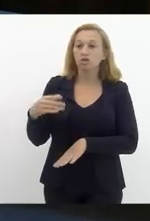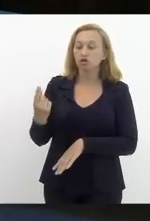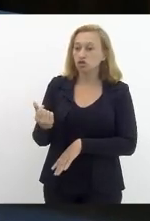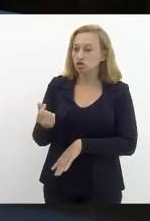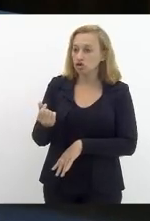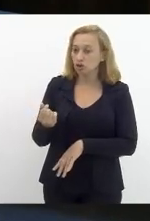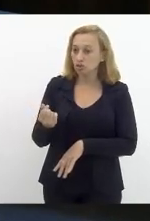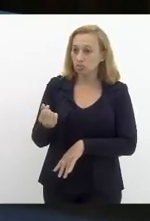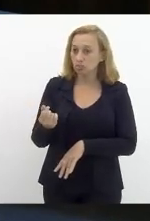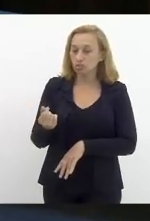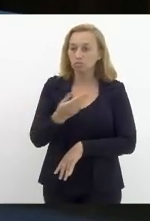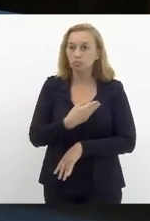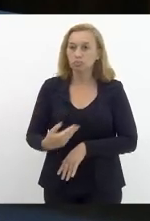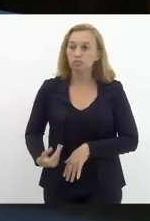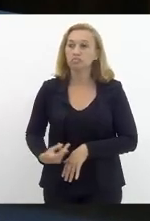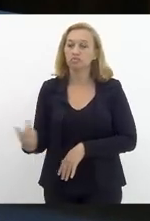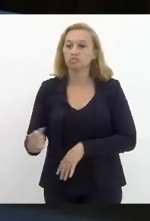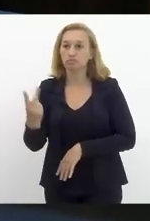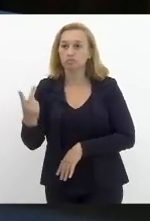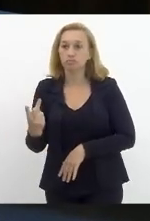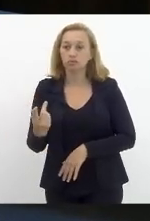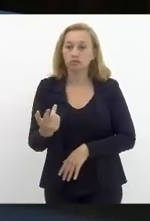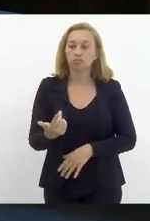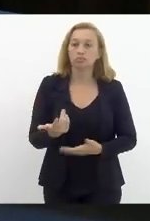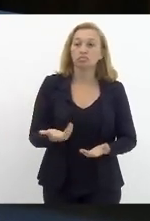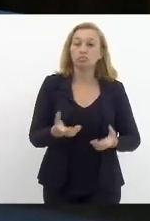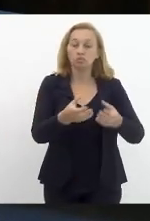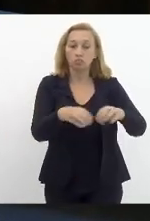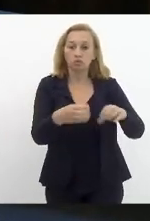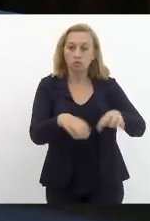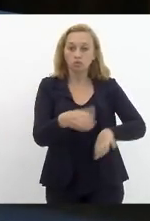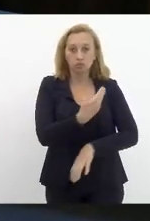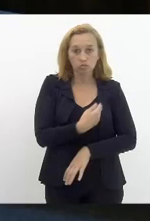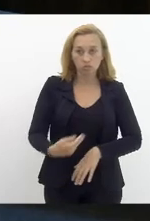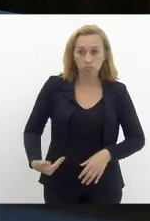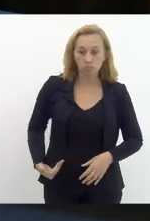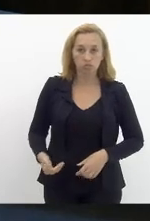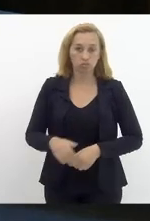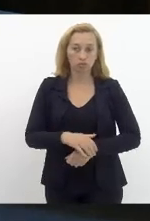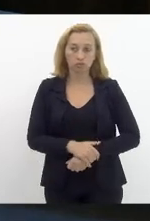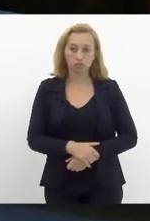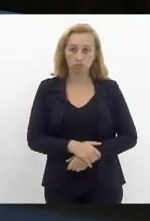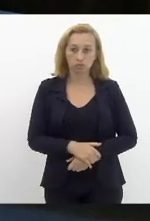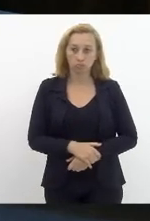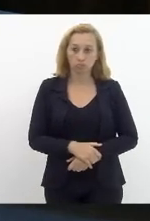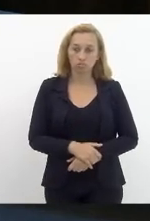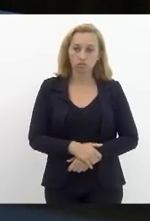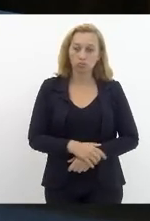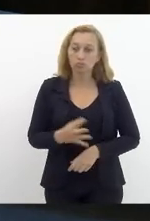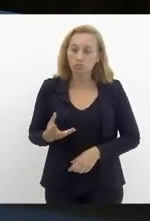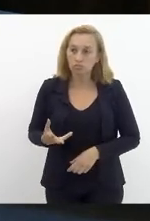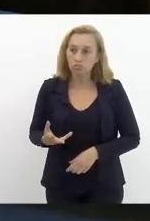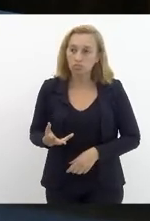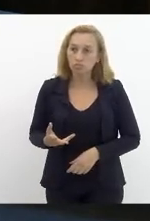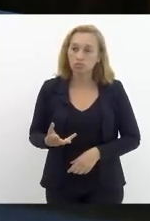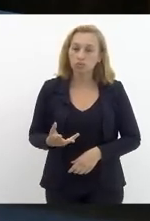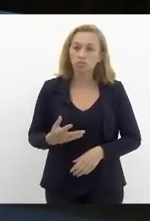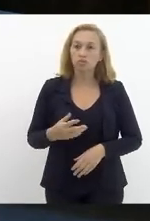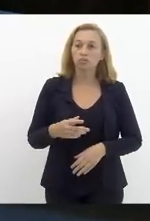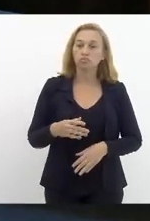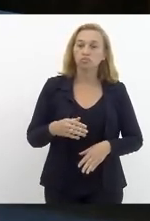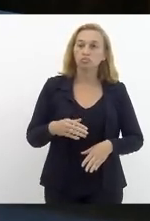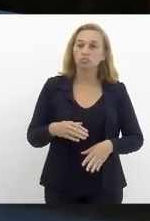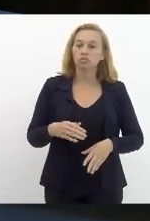de realização permanente de concurso público quando tem um concurso dessa envergadura, com esse nível de complexidade, com candidatos